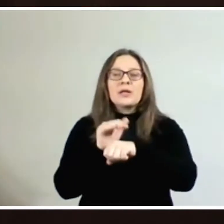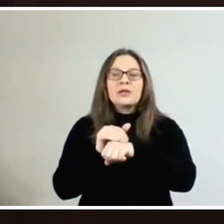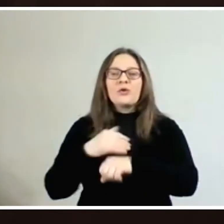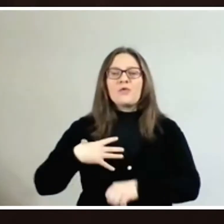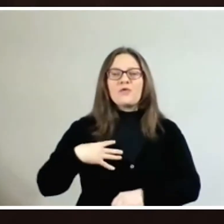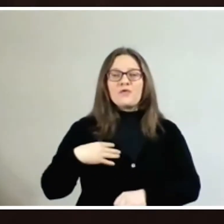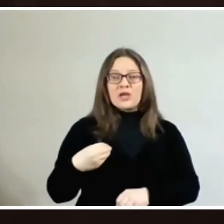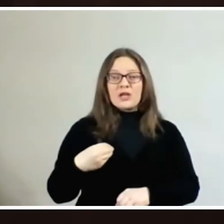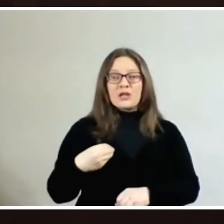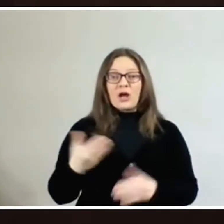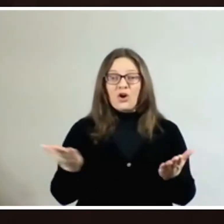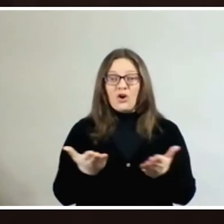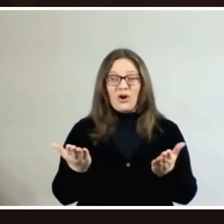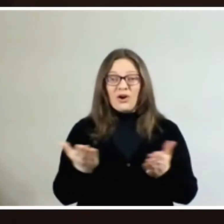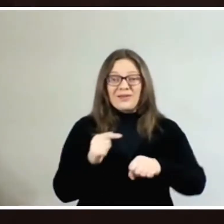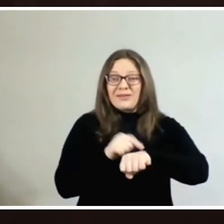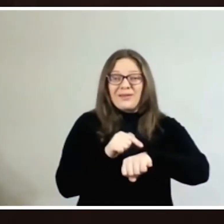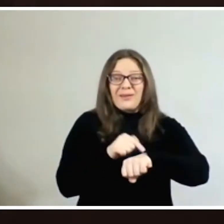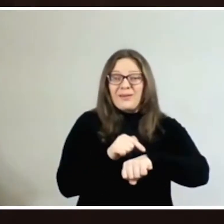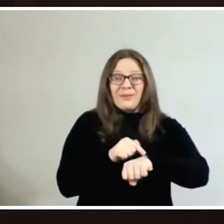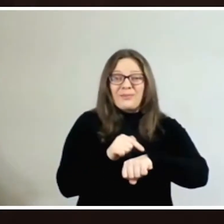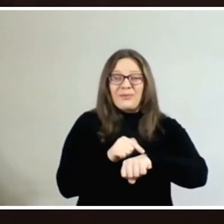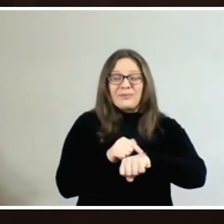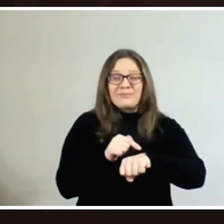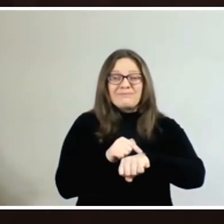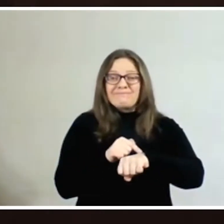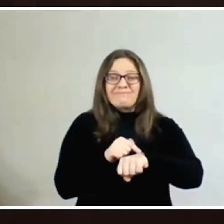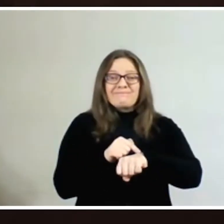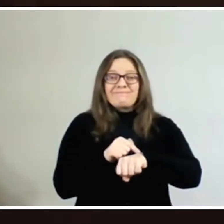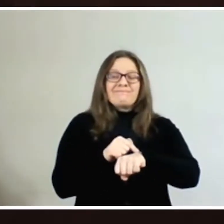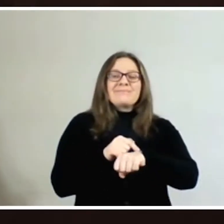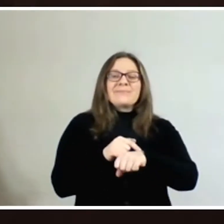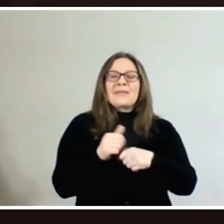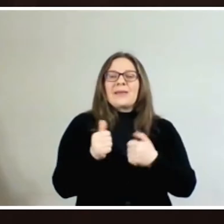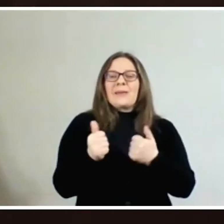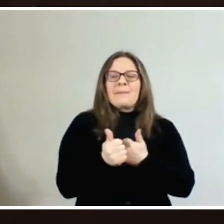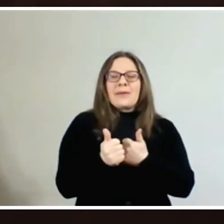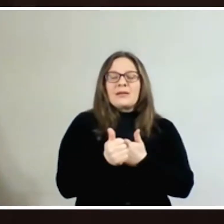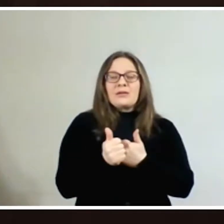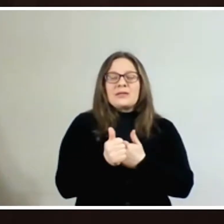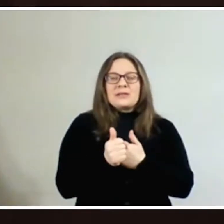hora. E como ouvistes que vem o anticristo,